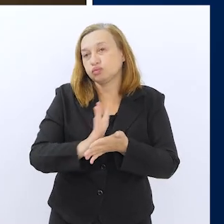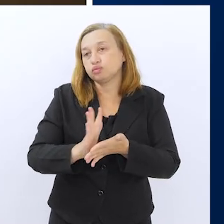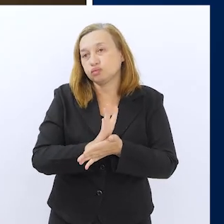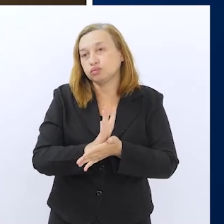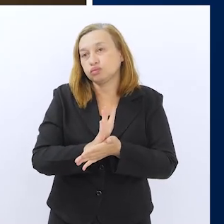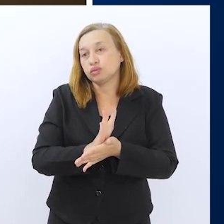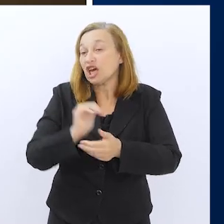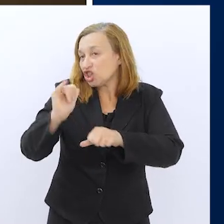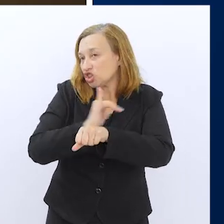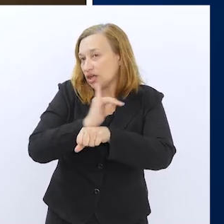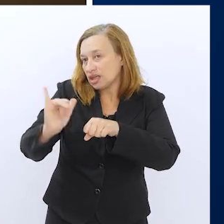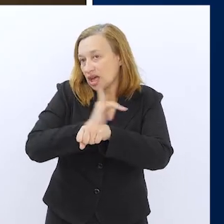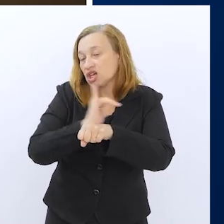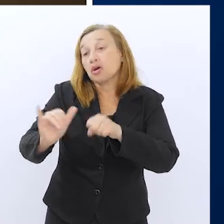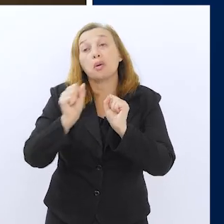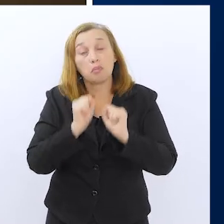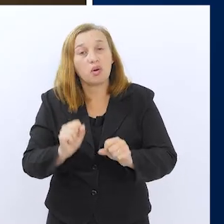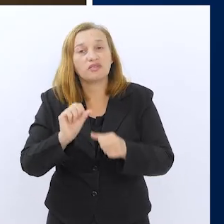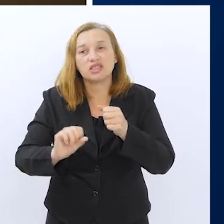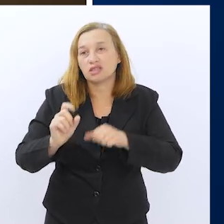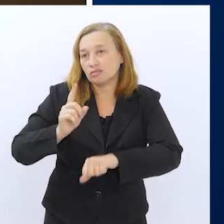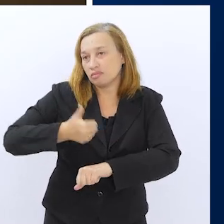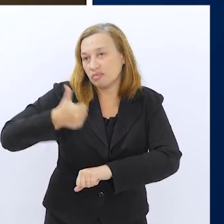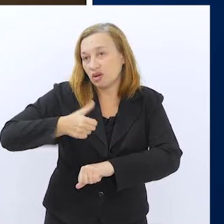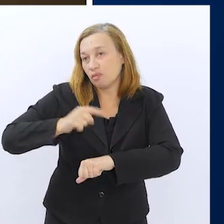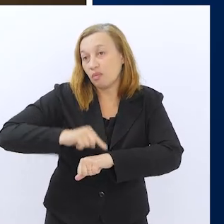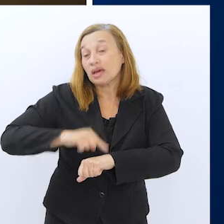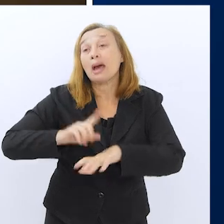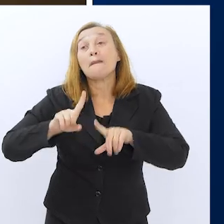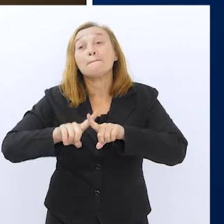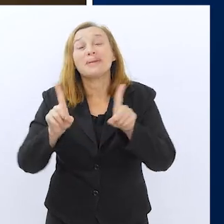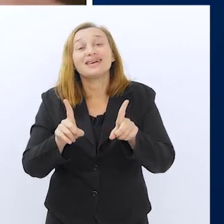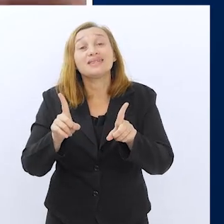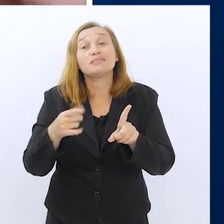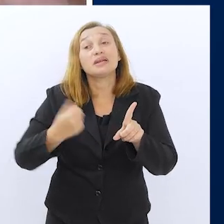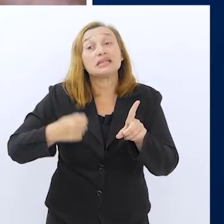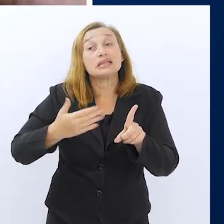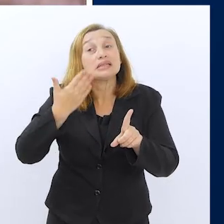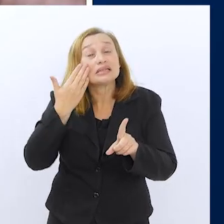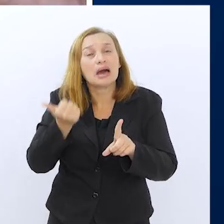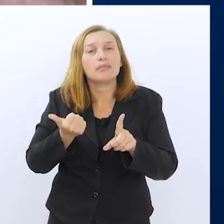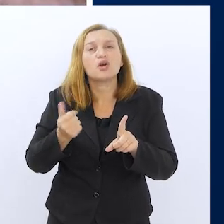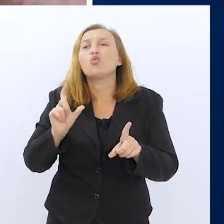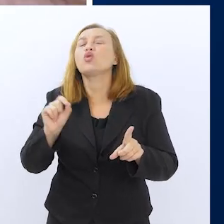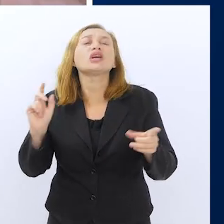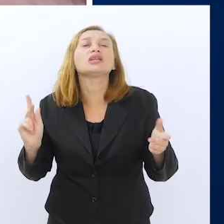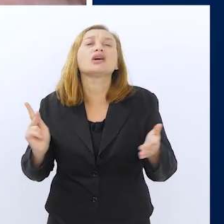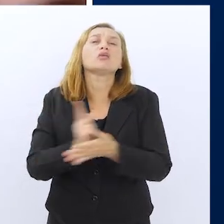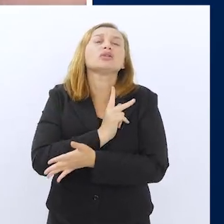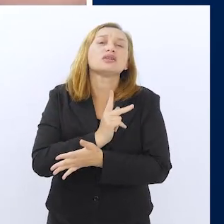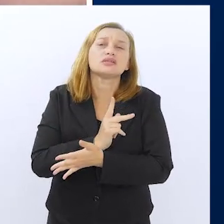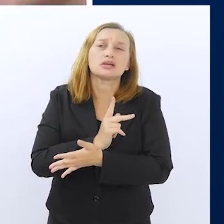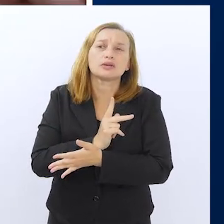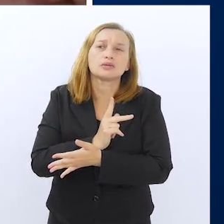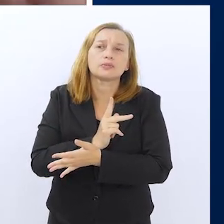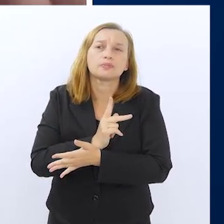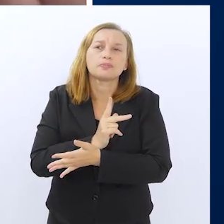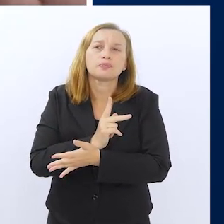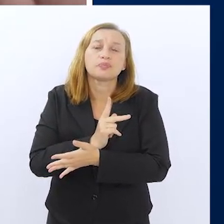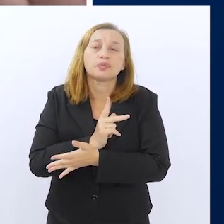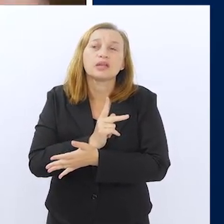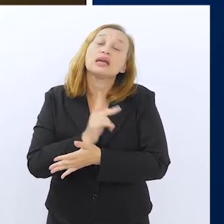alguns manuseios que a gente pode fazer, tá? Num primeiro momento, mas a gente tem que saber a causa dessa fissura. O que está causando